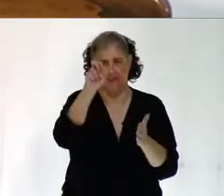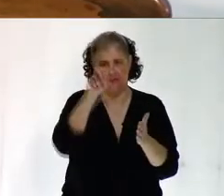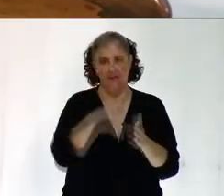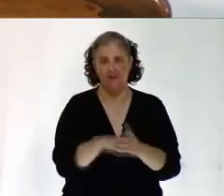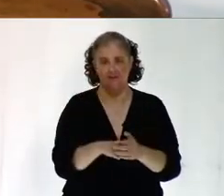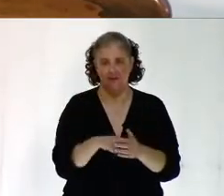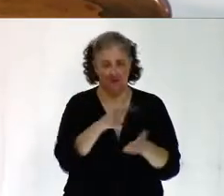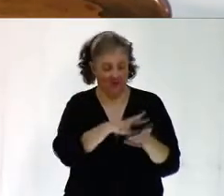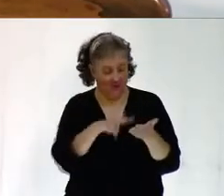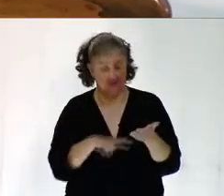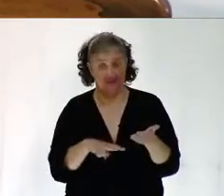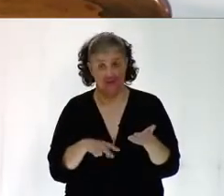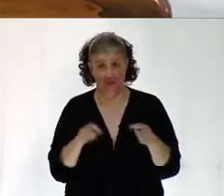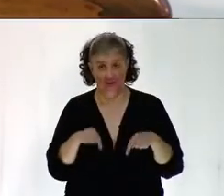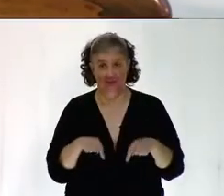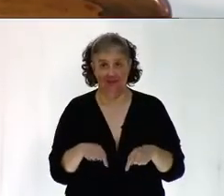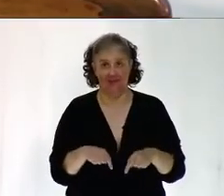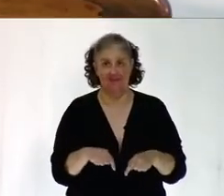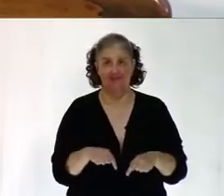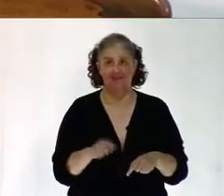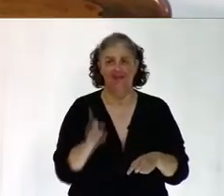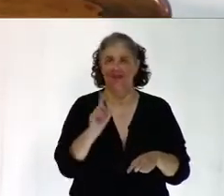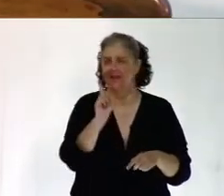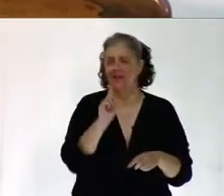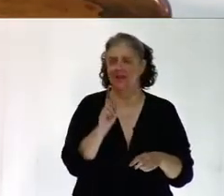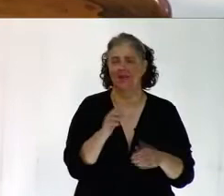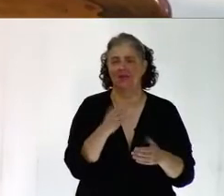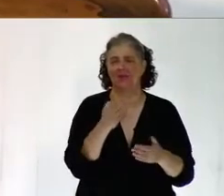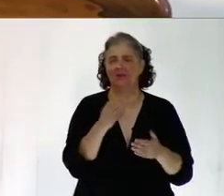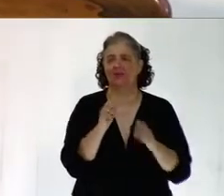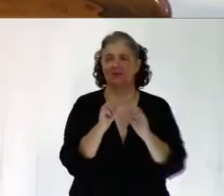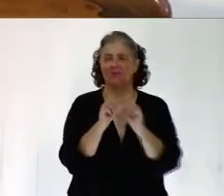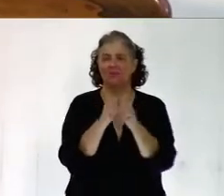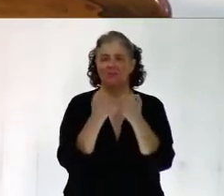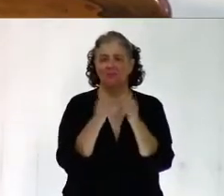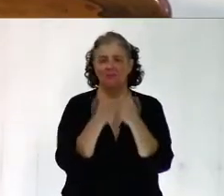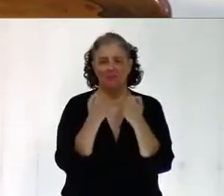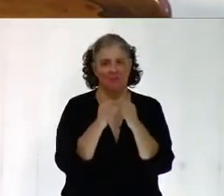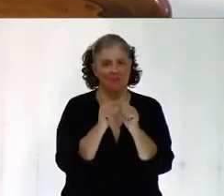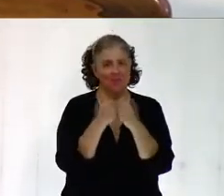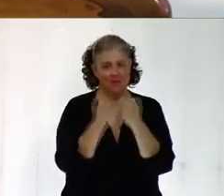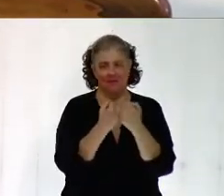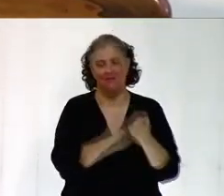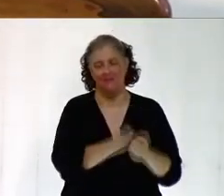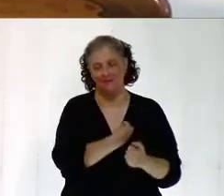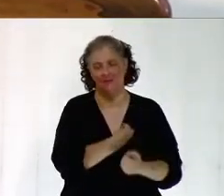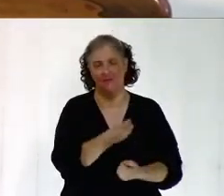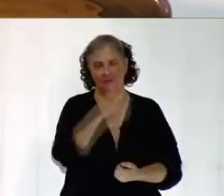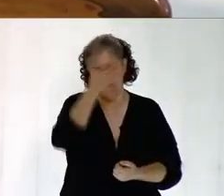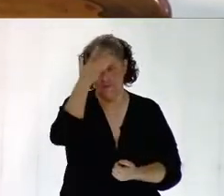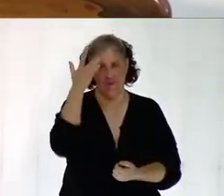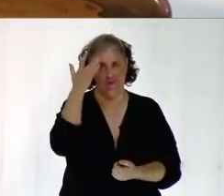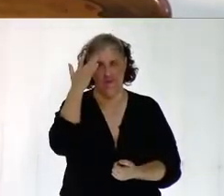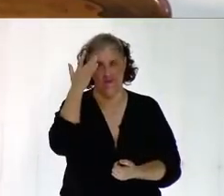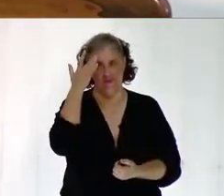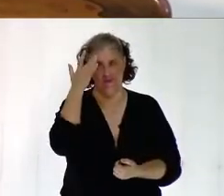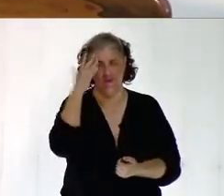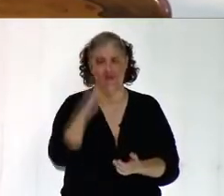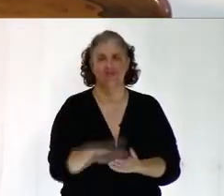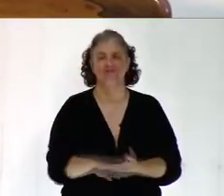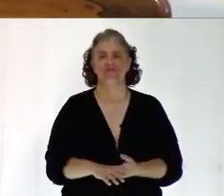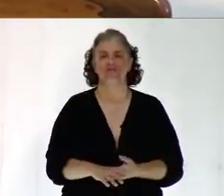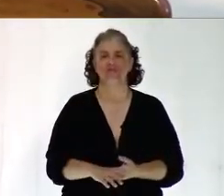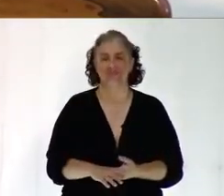como nós lemos aqui no começo nem só de pão viverá o homem lá e deuteronômio está escrito exatamente